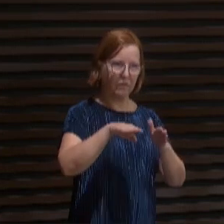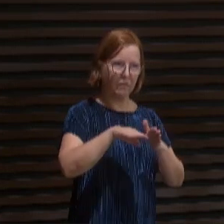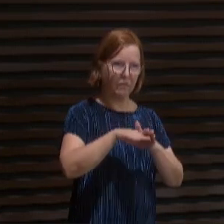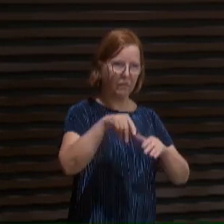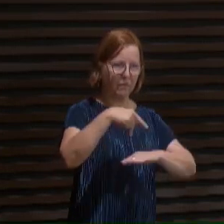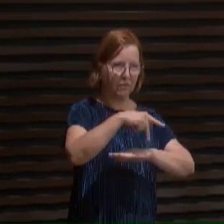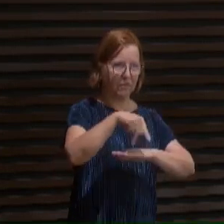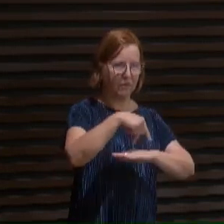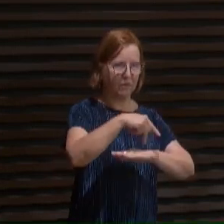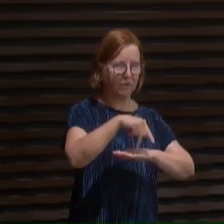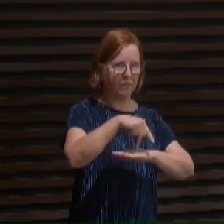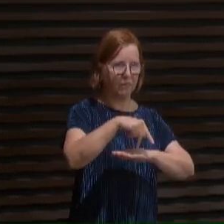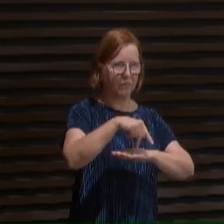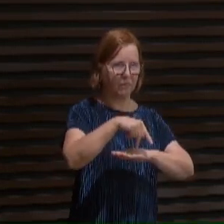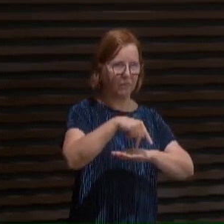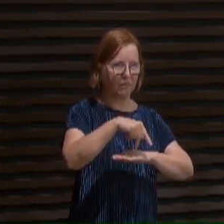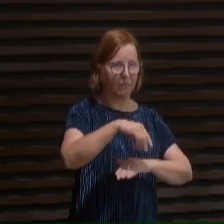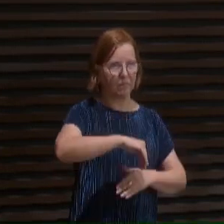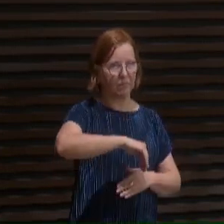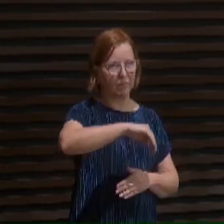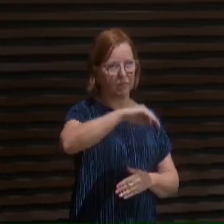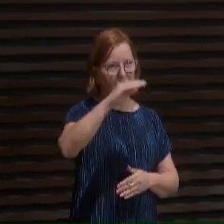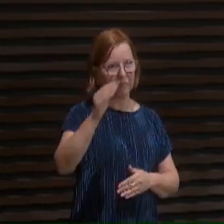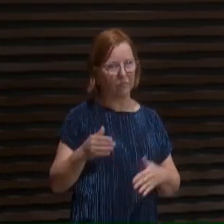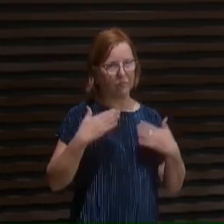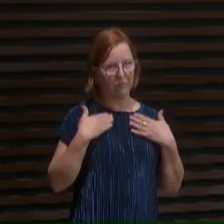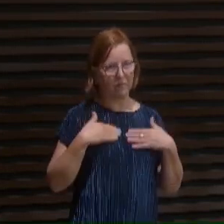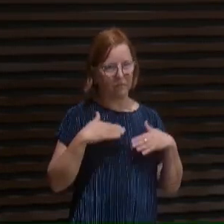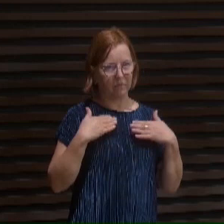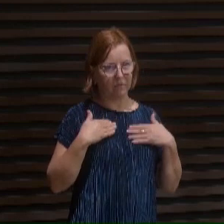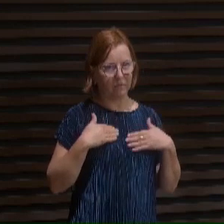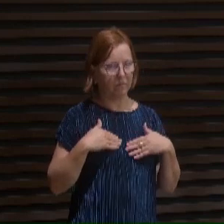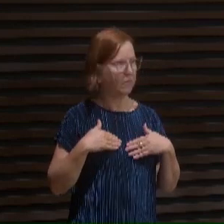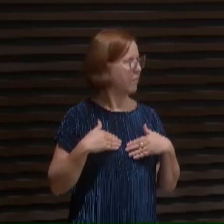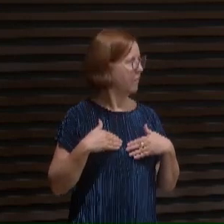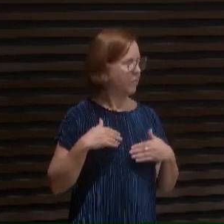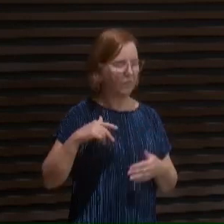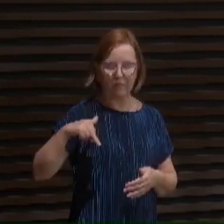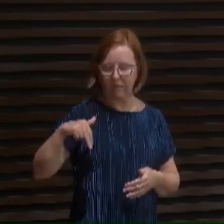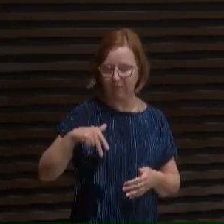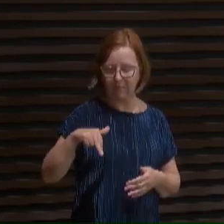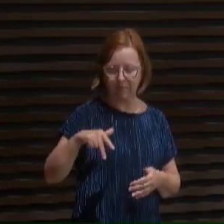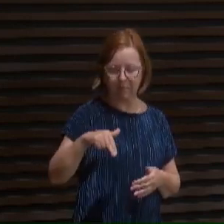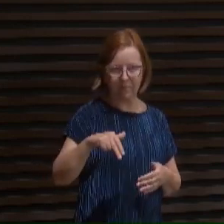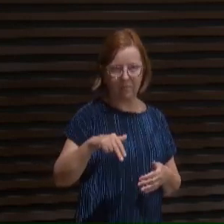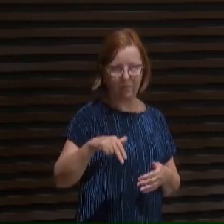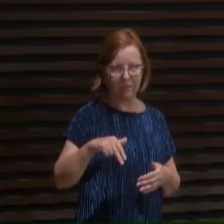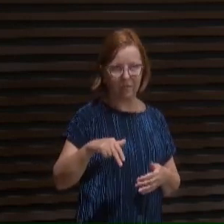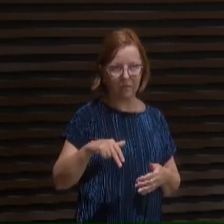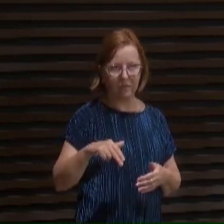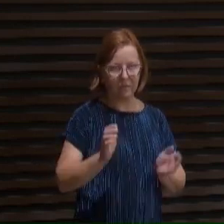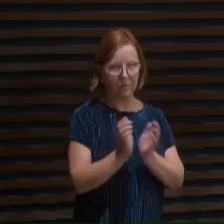país, no Monte do Descanso. Eles foram passando por ali e os pastores